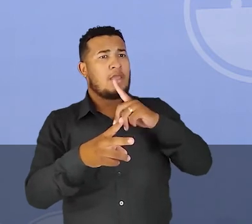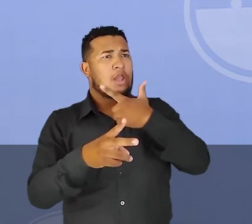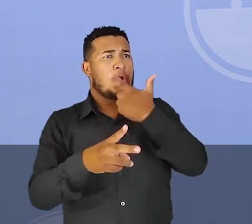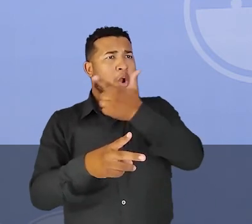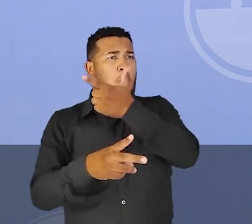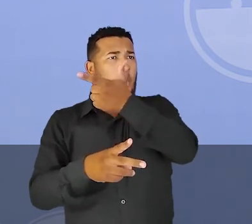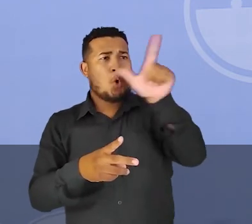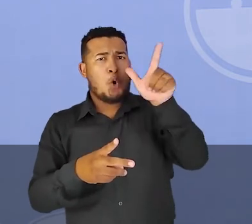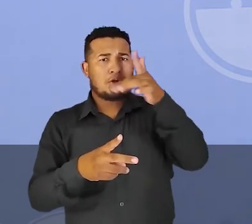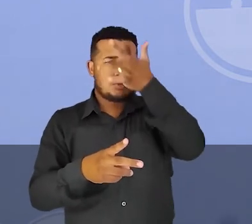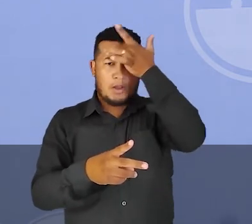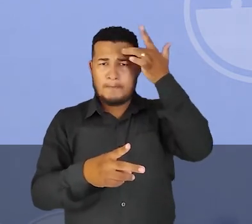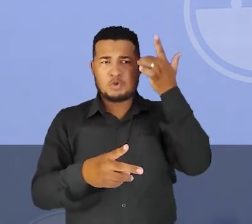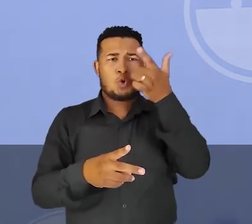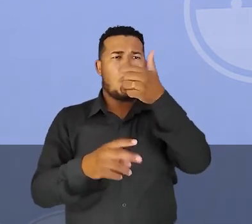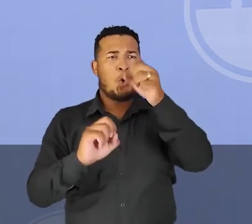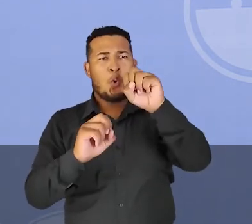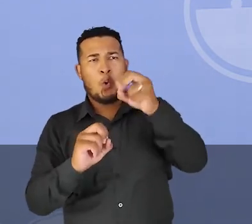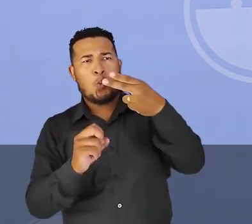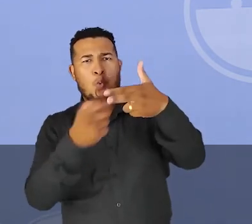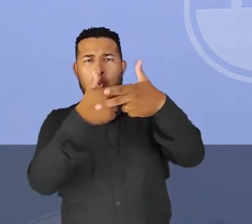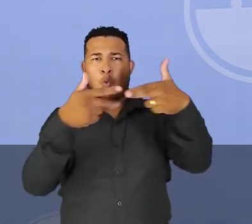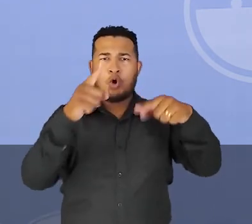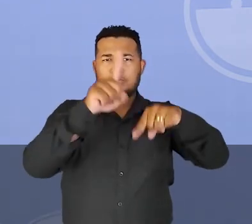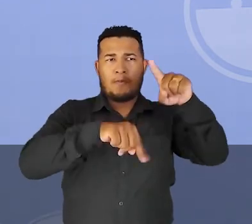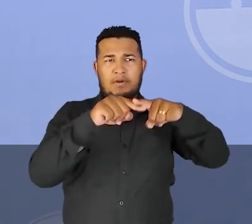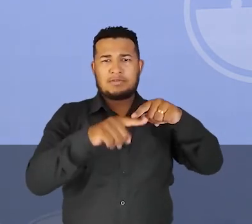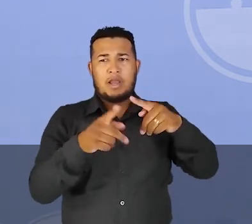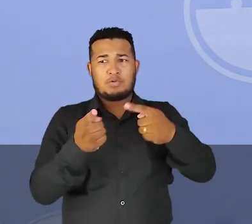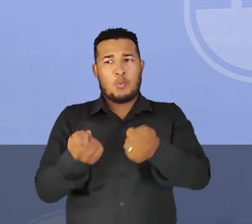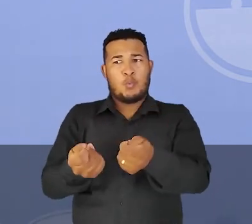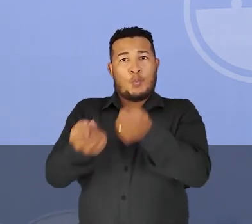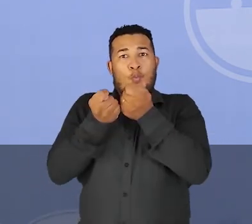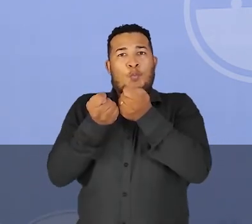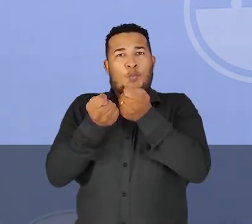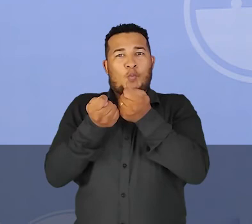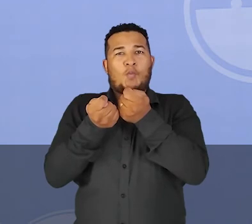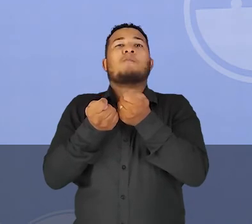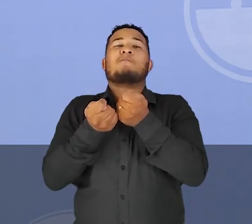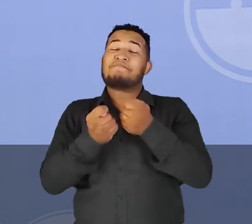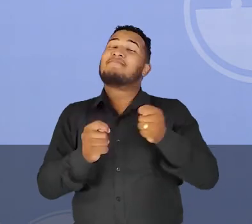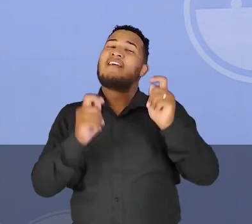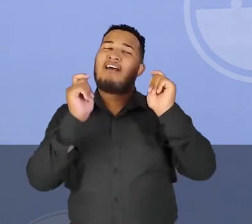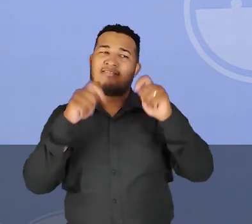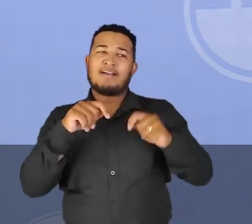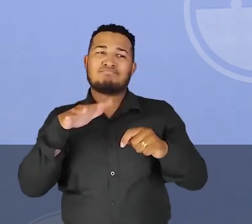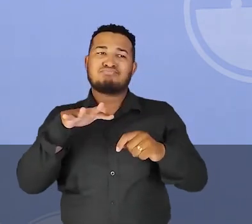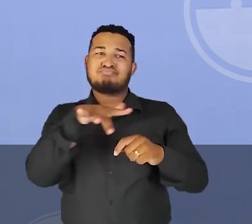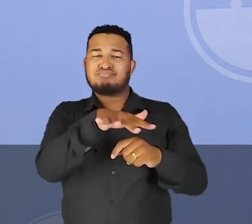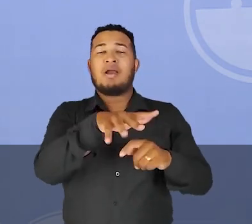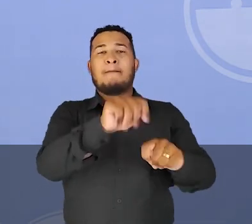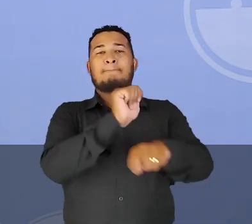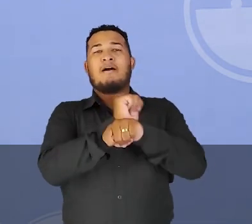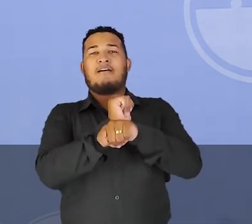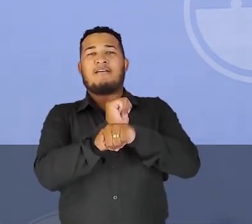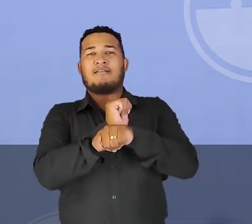interação externa atuando sobre ele. E este movimento, este estado dinâmico, se devia ao fato dele